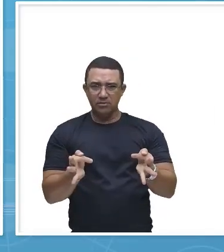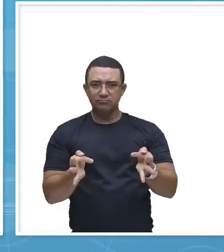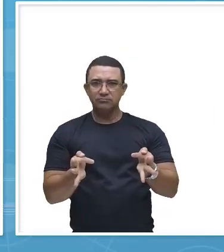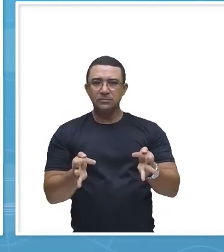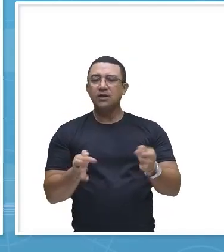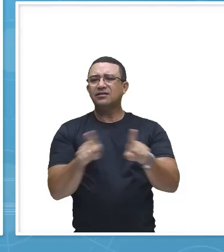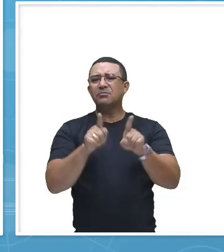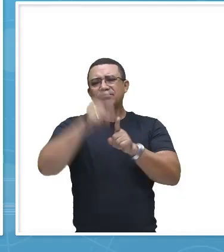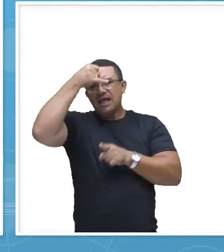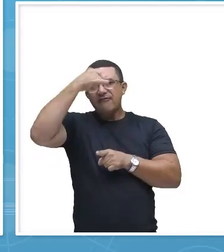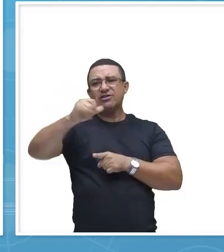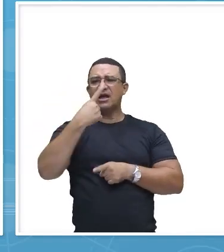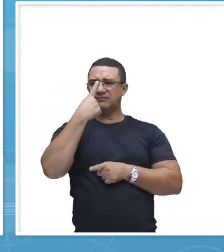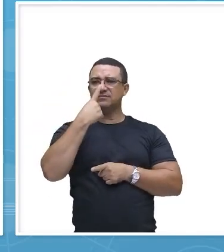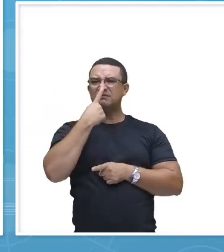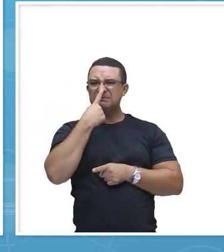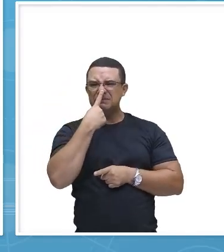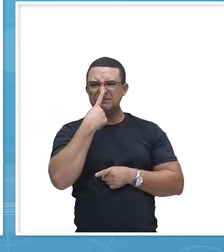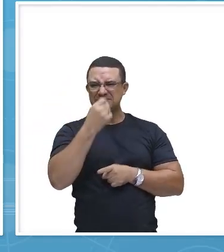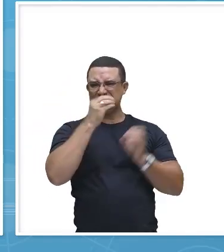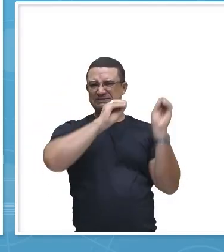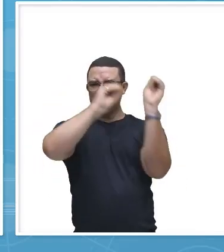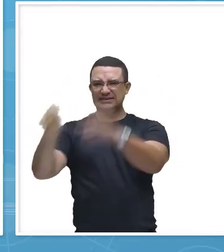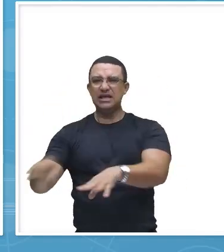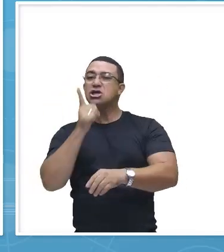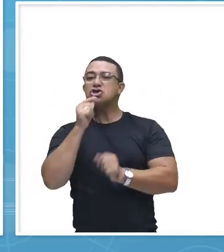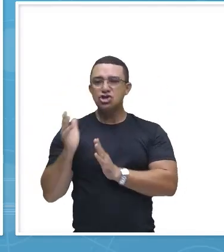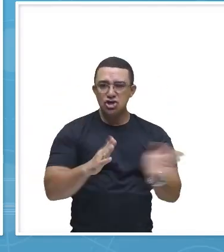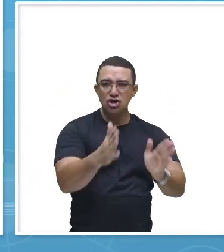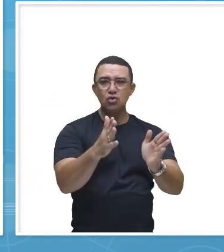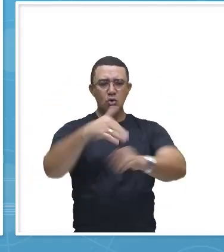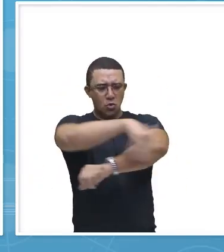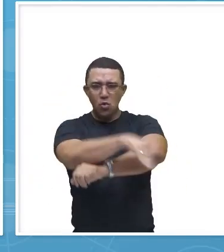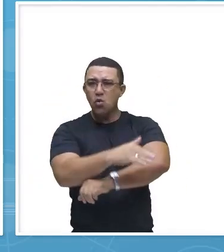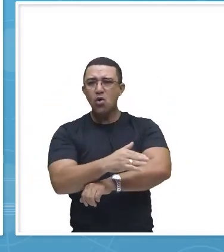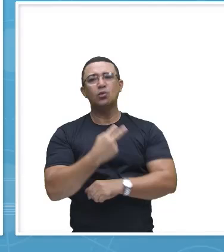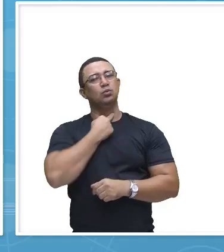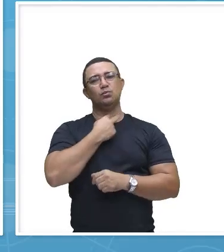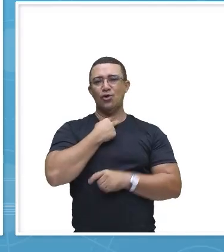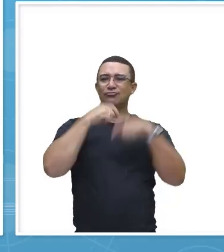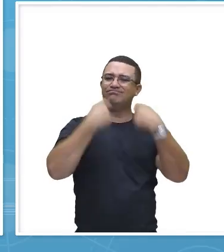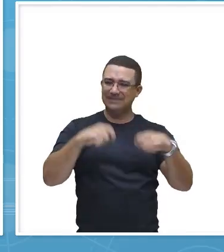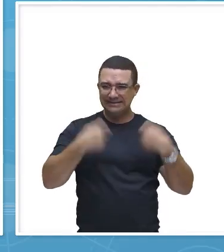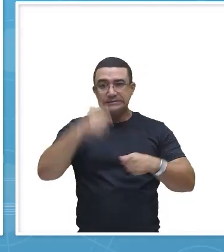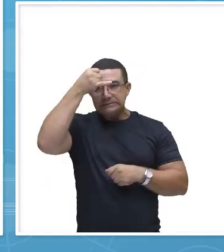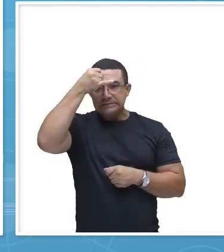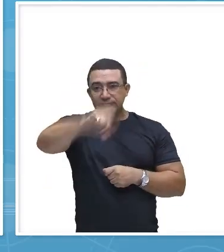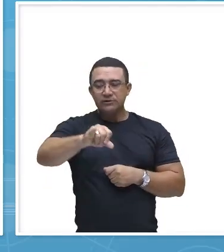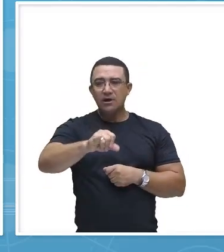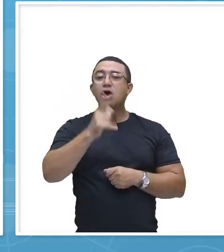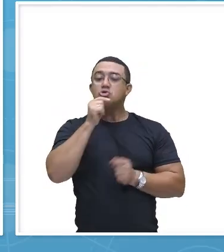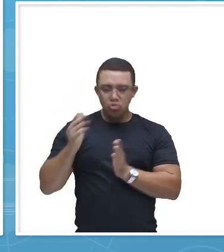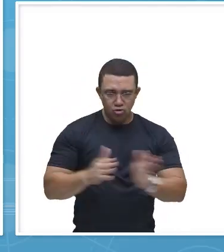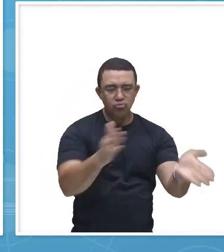das encostas, não jogue lixo nos igarapés também, muito importante, que o igarapé ele precisa estar limpo para a fluência da água,